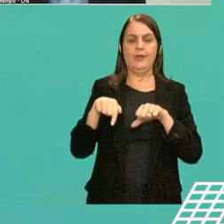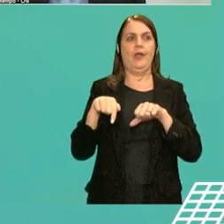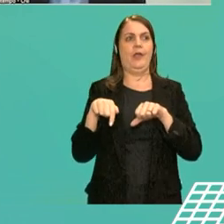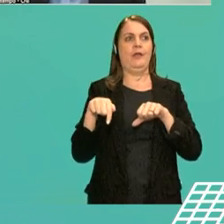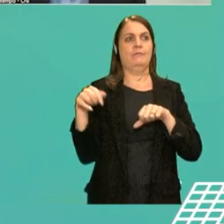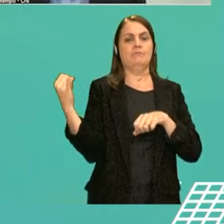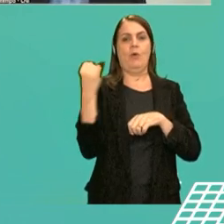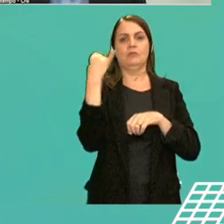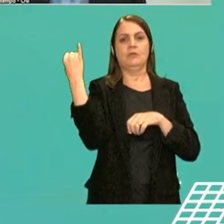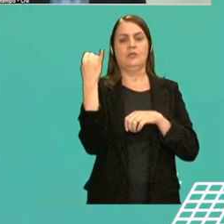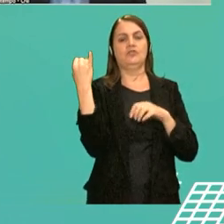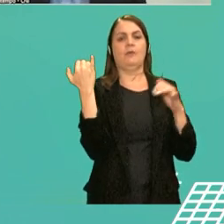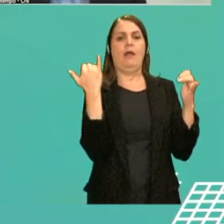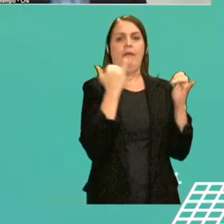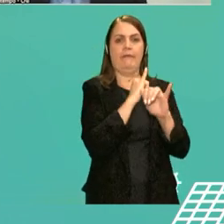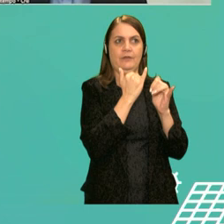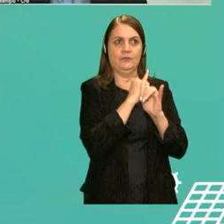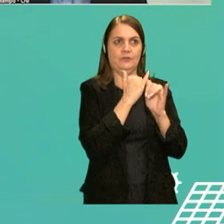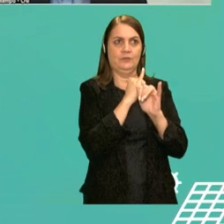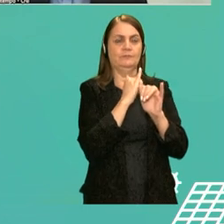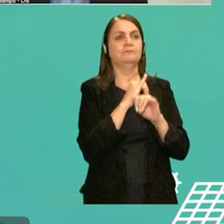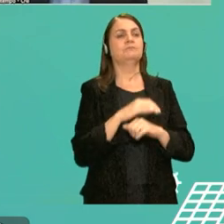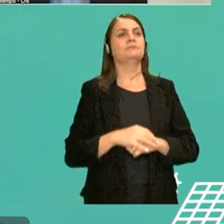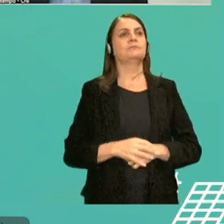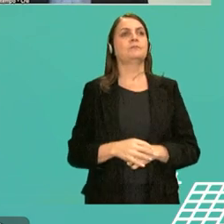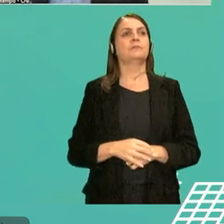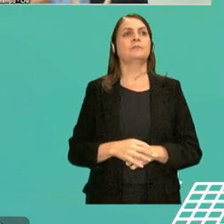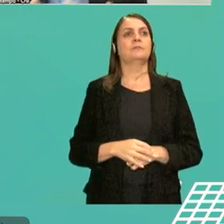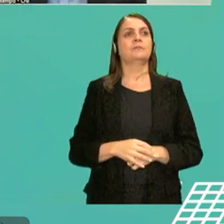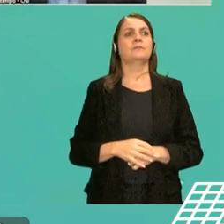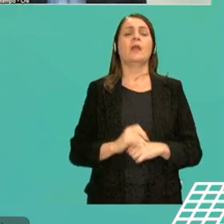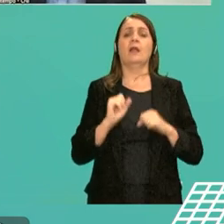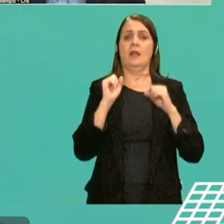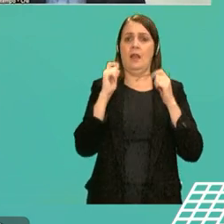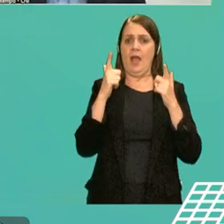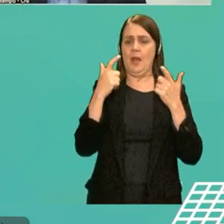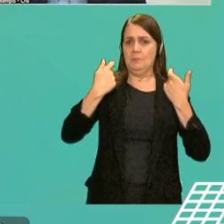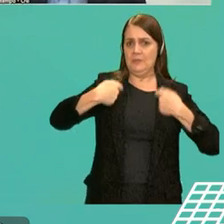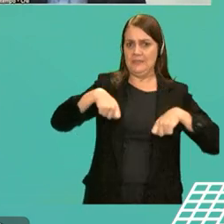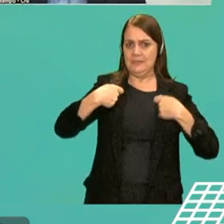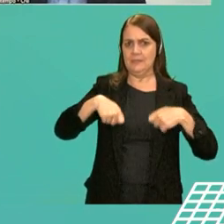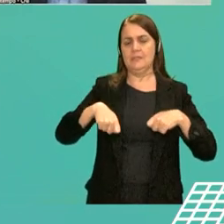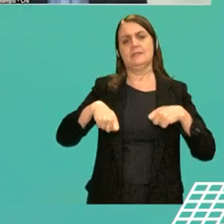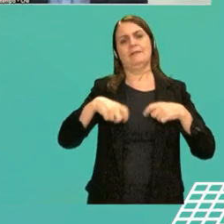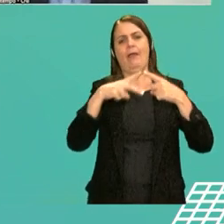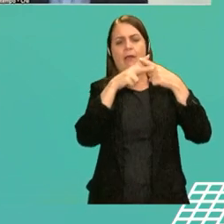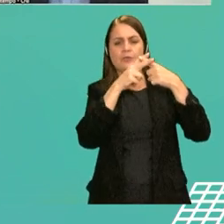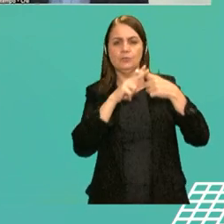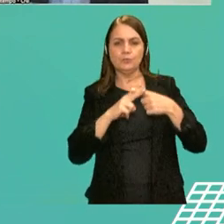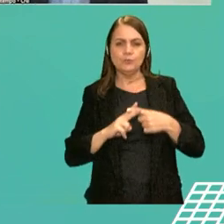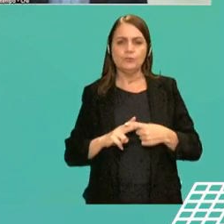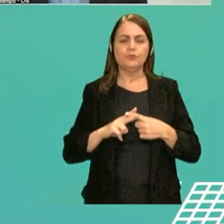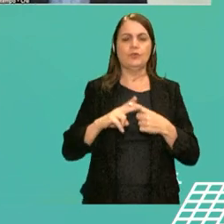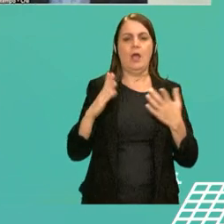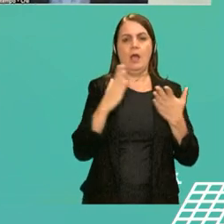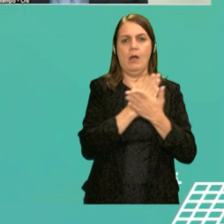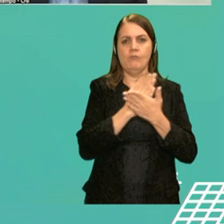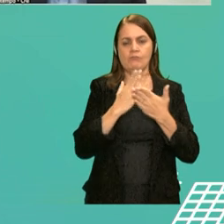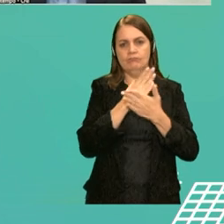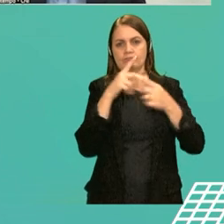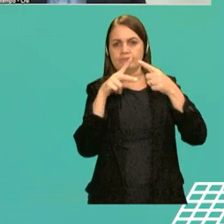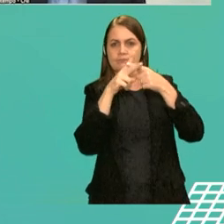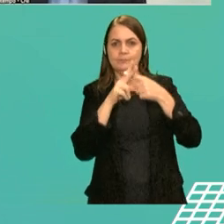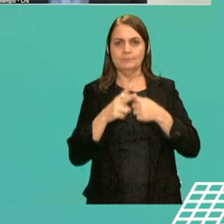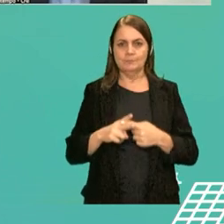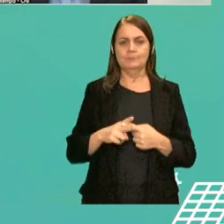a publicação da Política Nacional do Hidrogênio. É claro que precisa ser feito alguns ajustes, principalmente em termos de